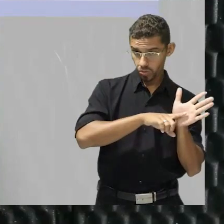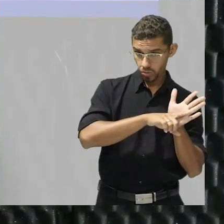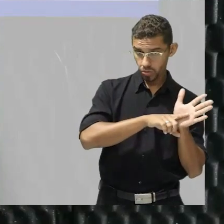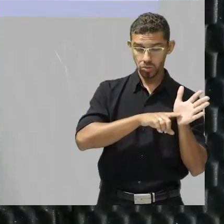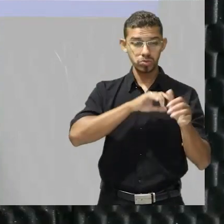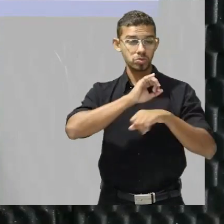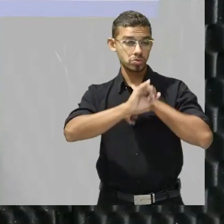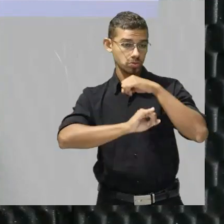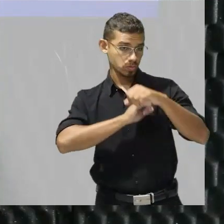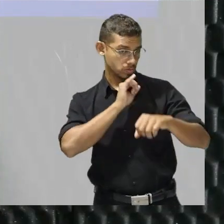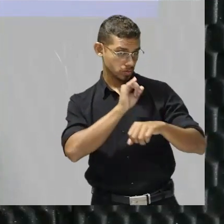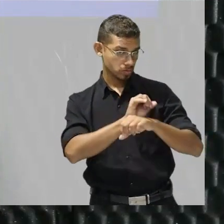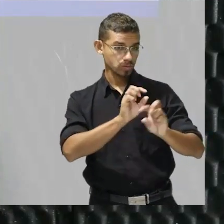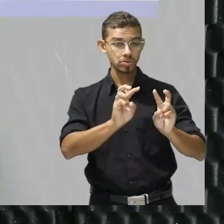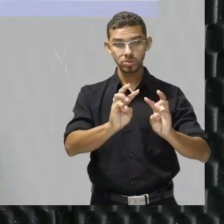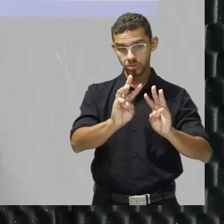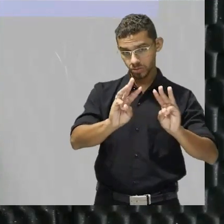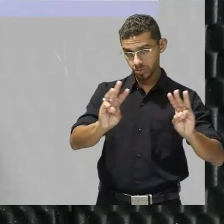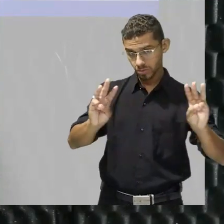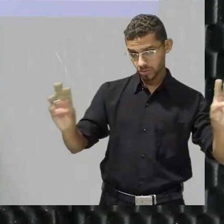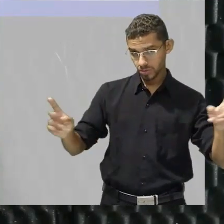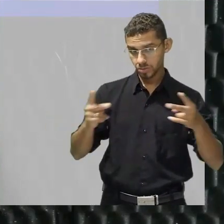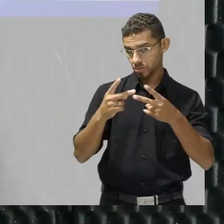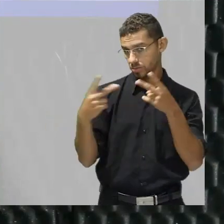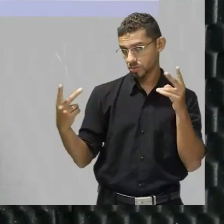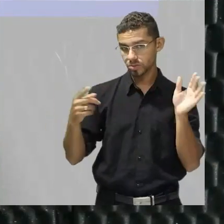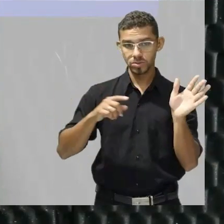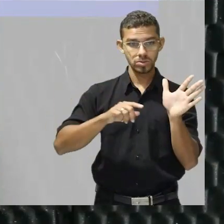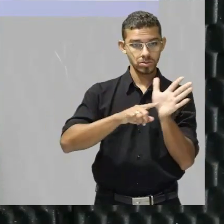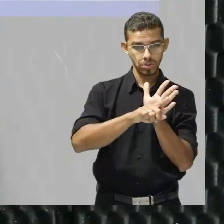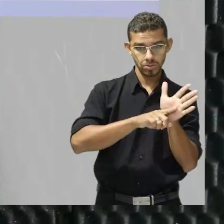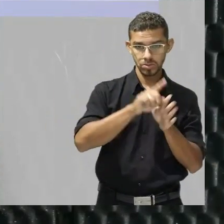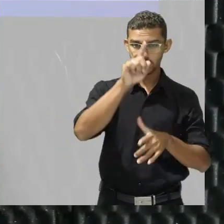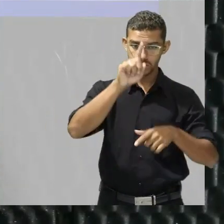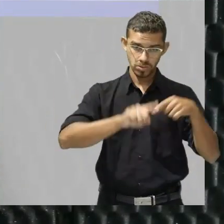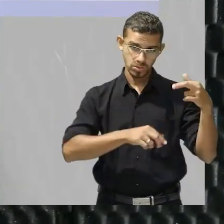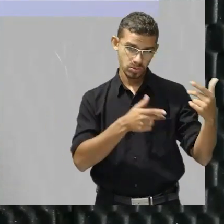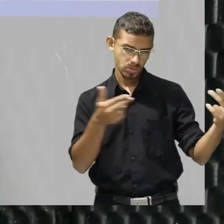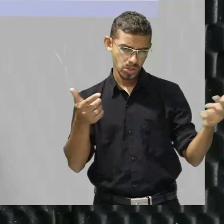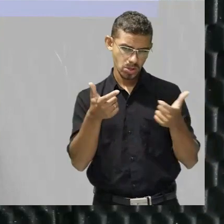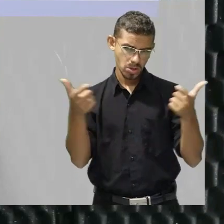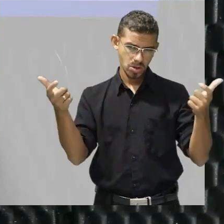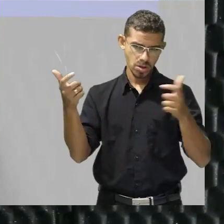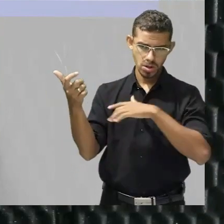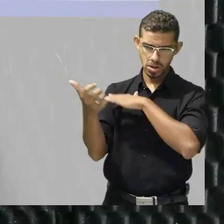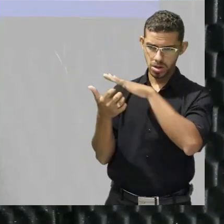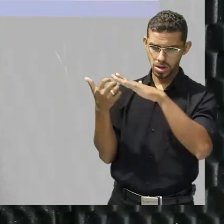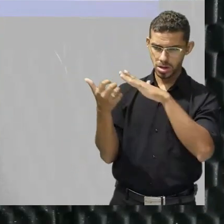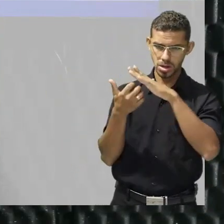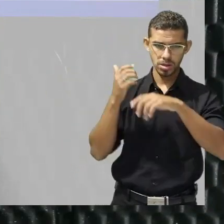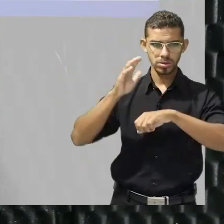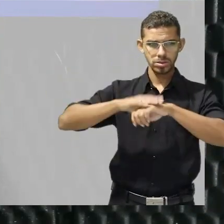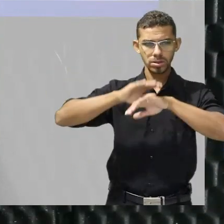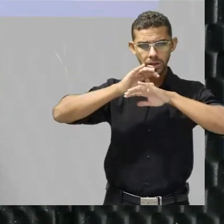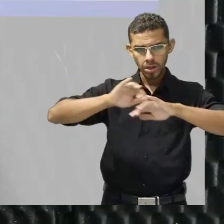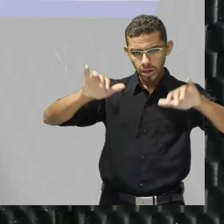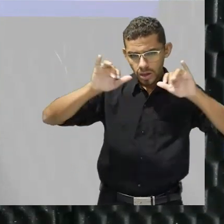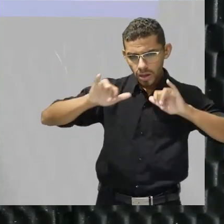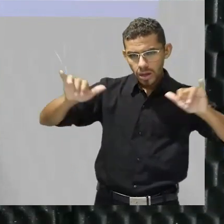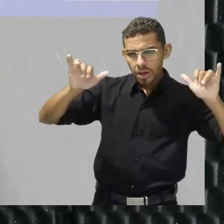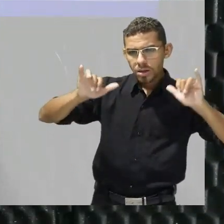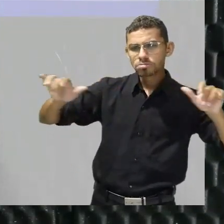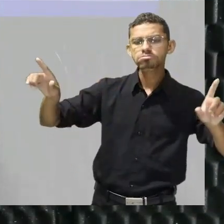dados virtuais como sites visitados produtos pesquisados por grandes empresas ocasiona a divulgação de